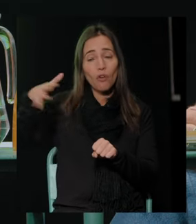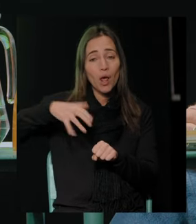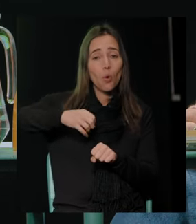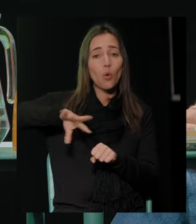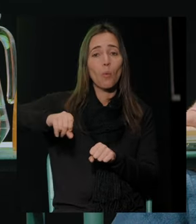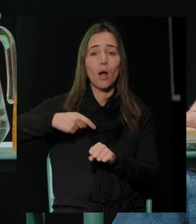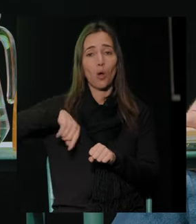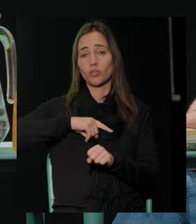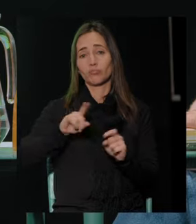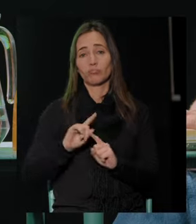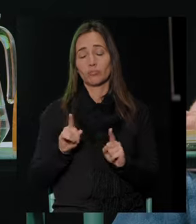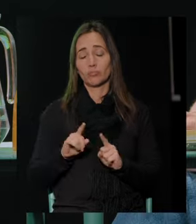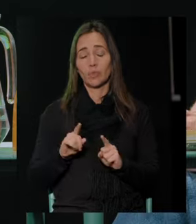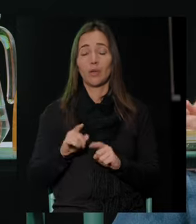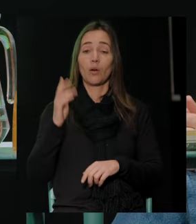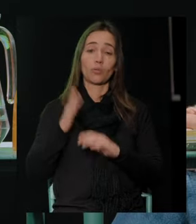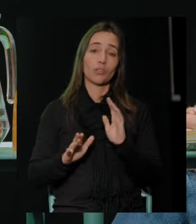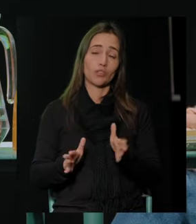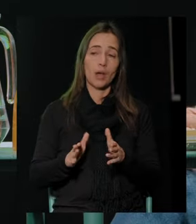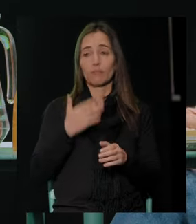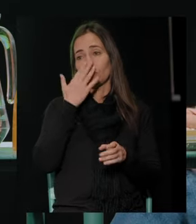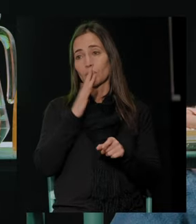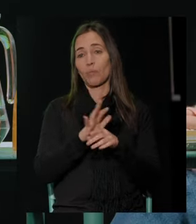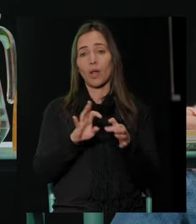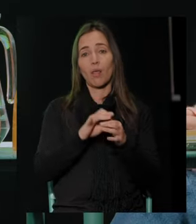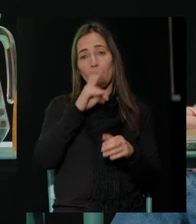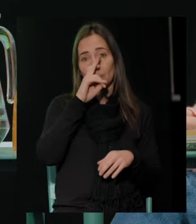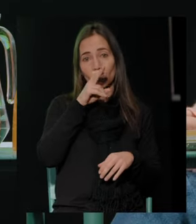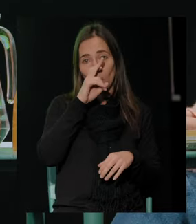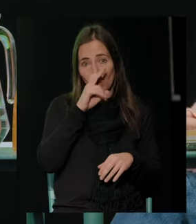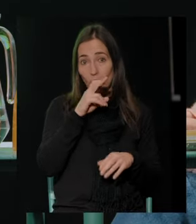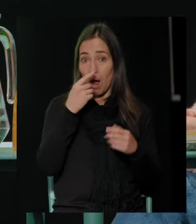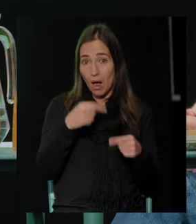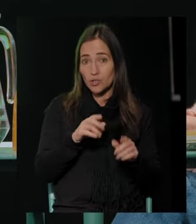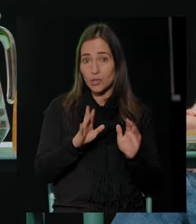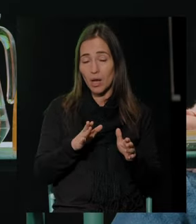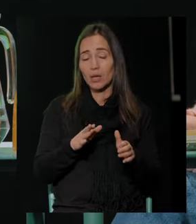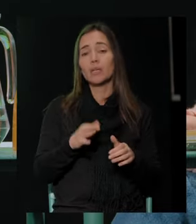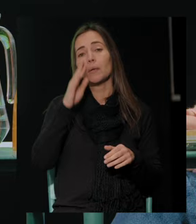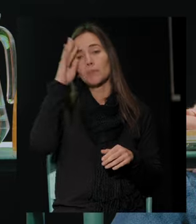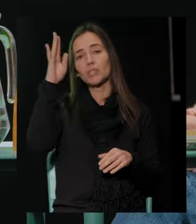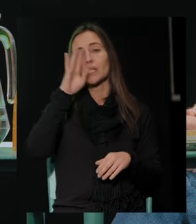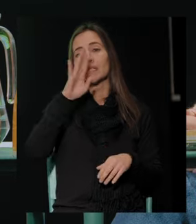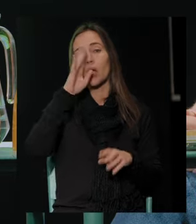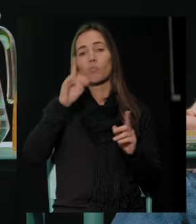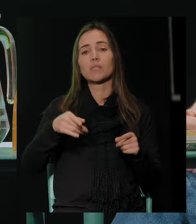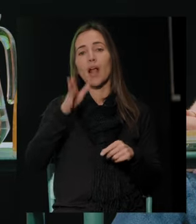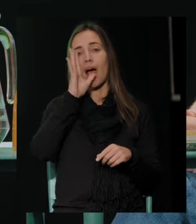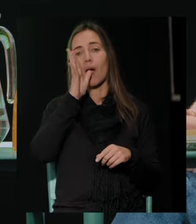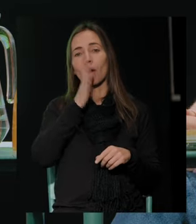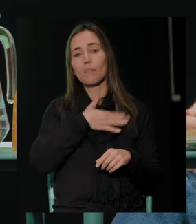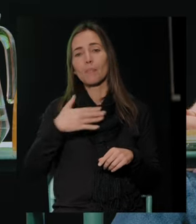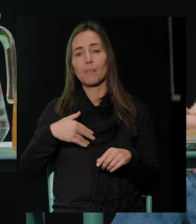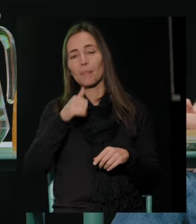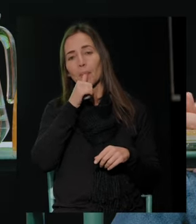os recursos. Isto já acontece com coisas como o petróleo, não é? Guerras do petróleo. Imaginemos quando começar a faltar água potável, quando começar a faltar terra